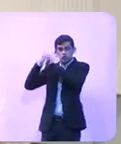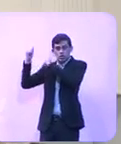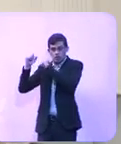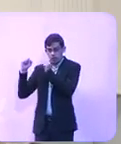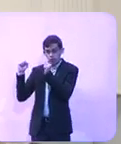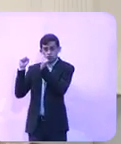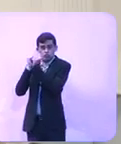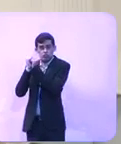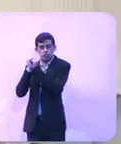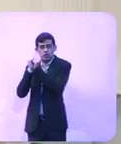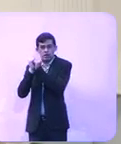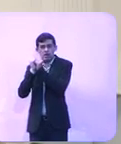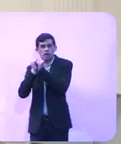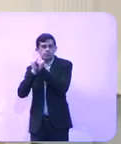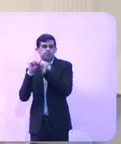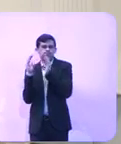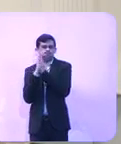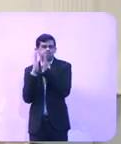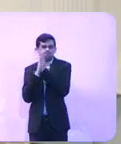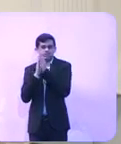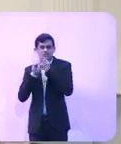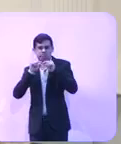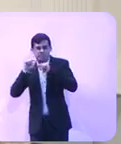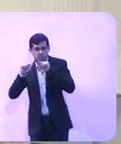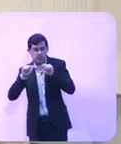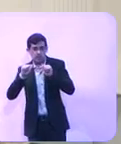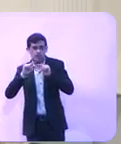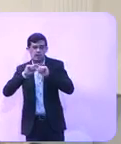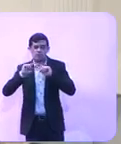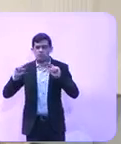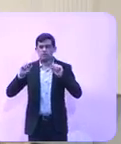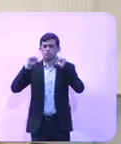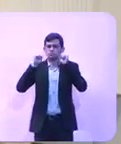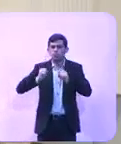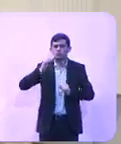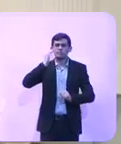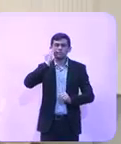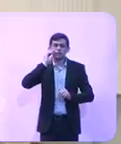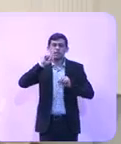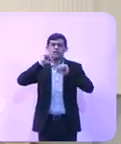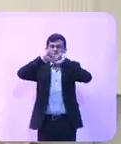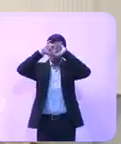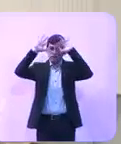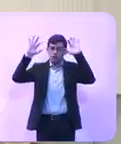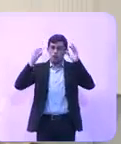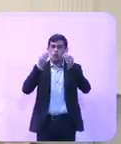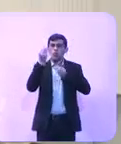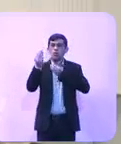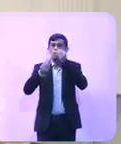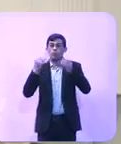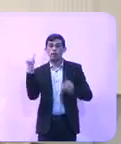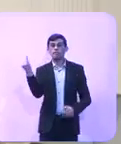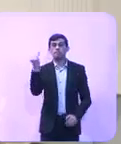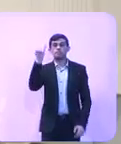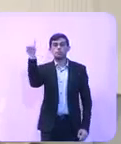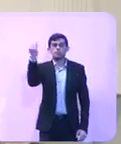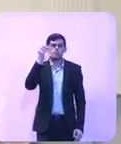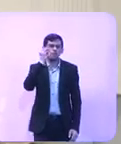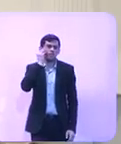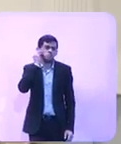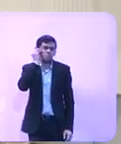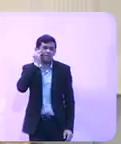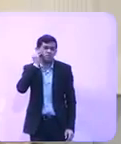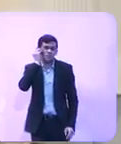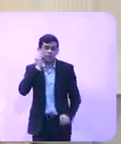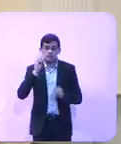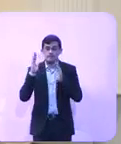maneira, mas eu posso entender algumas razões porque é tão importante a gente vivenciar essa